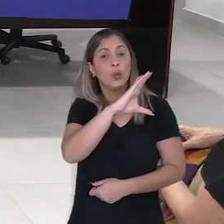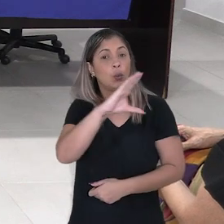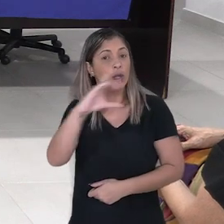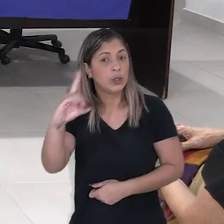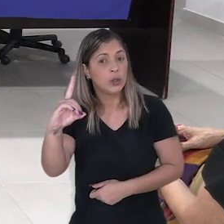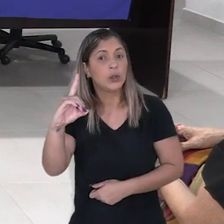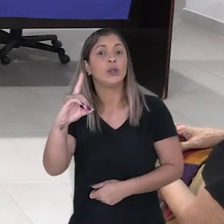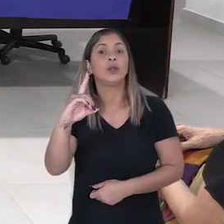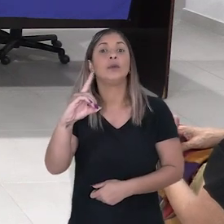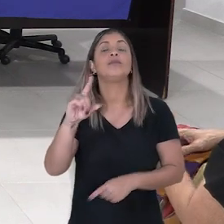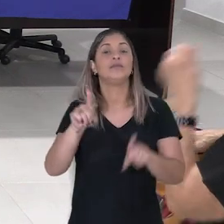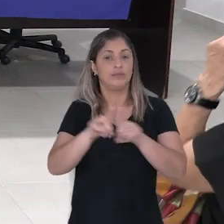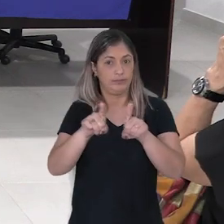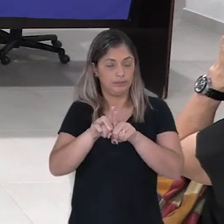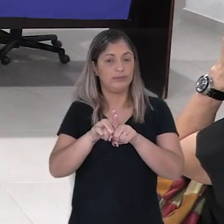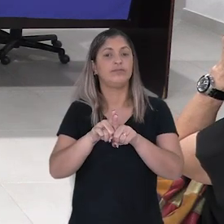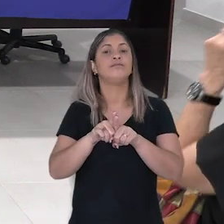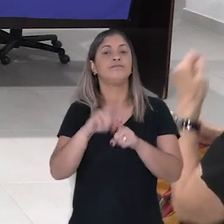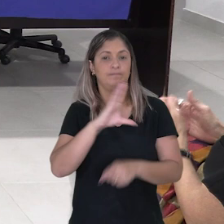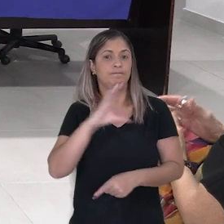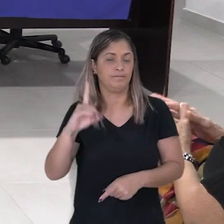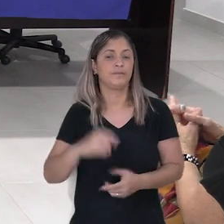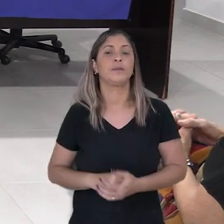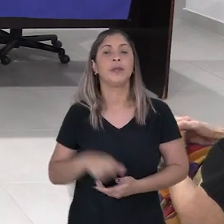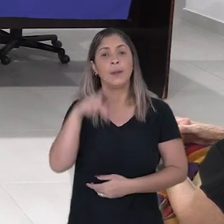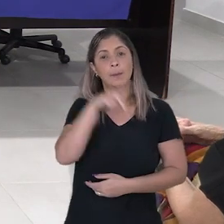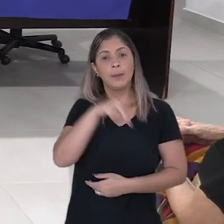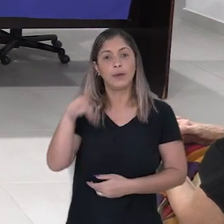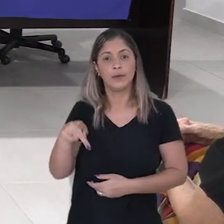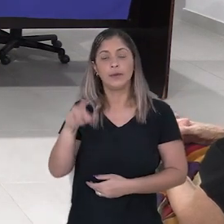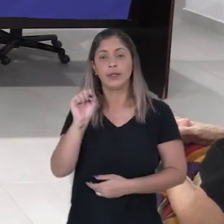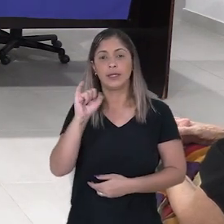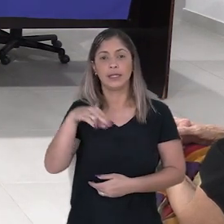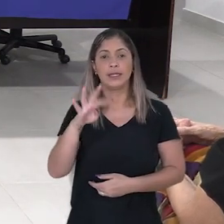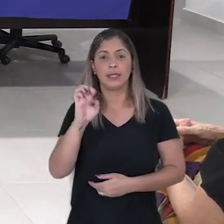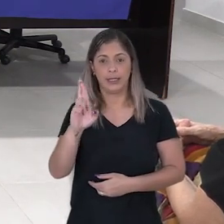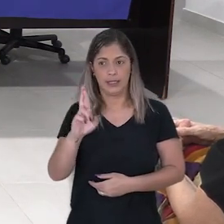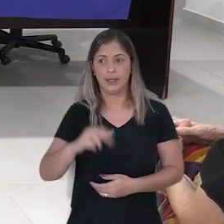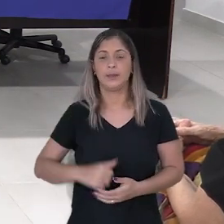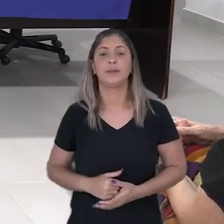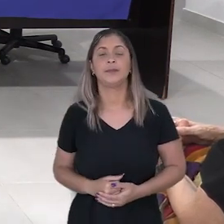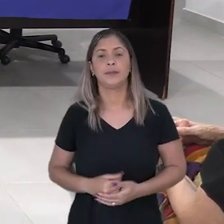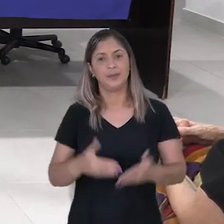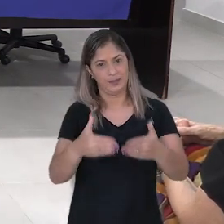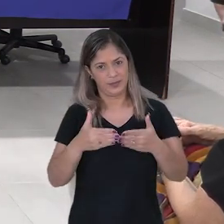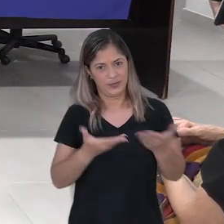coordenador da COINS, que é a coordenação que a gente pertence, professor Sinecker. Por